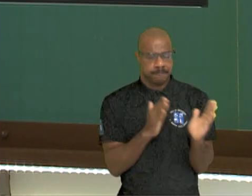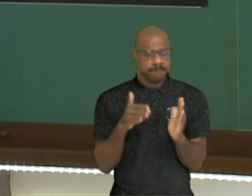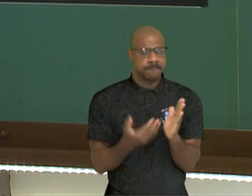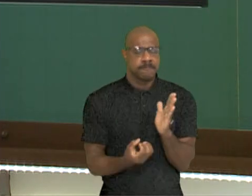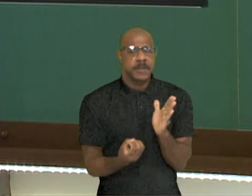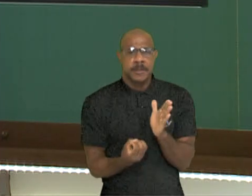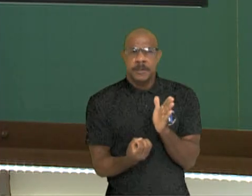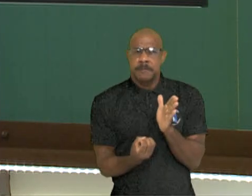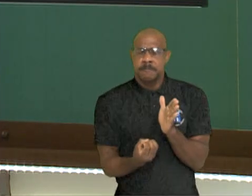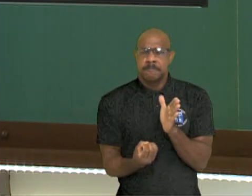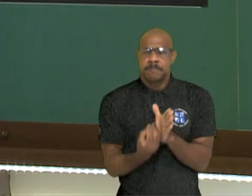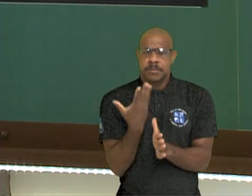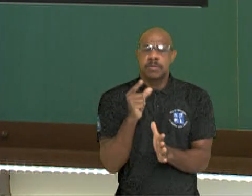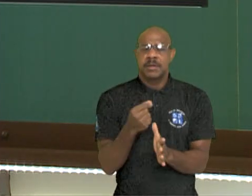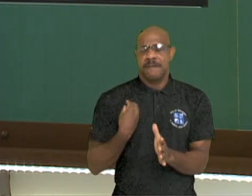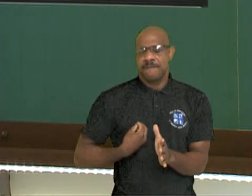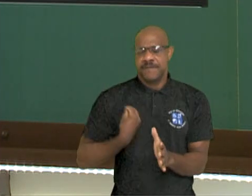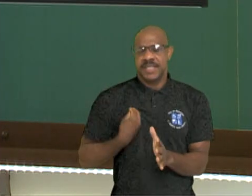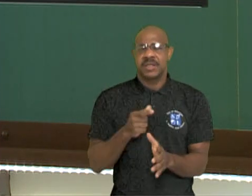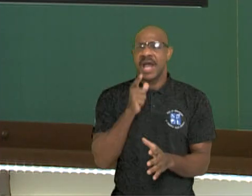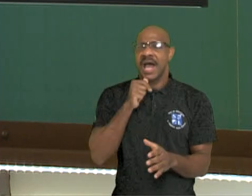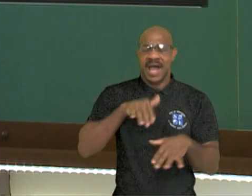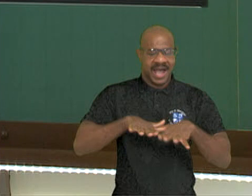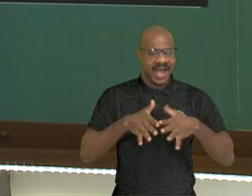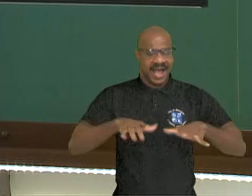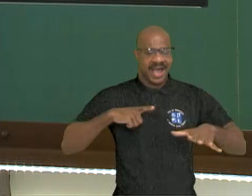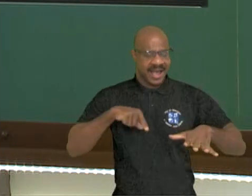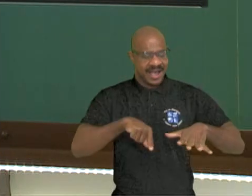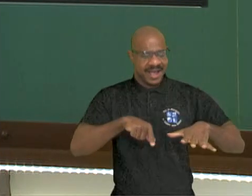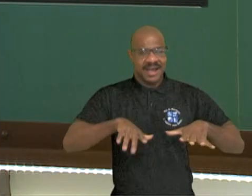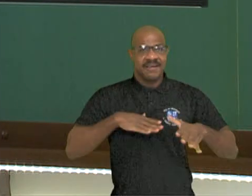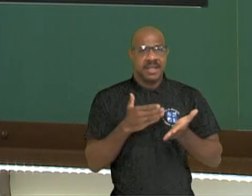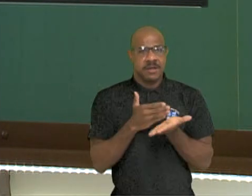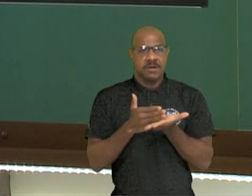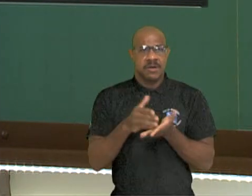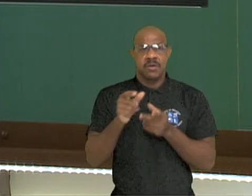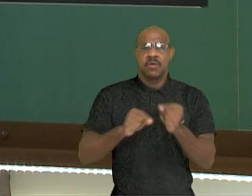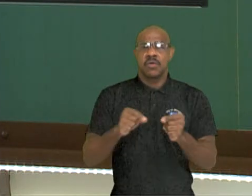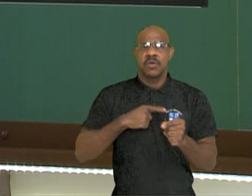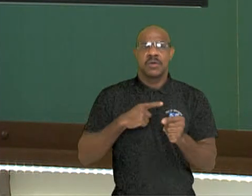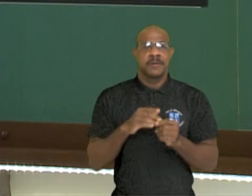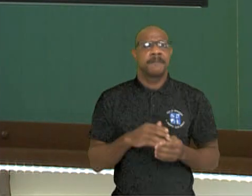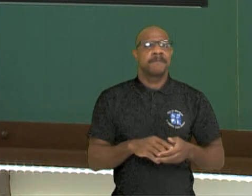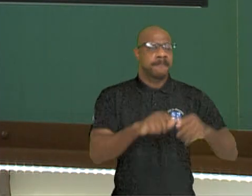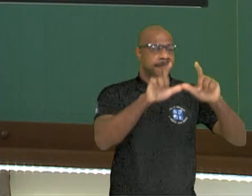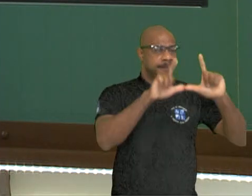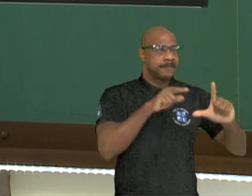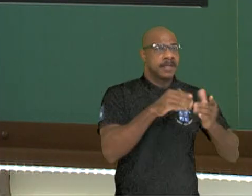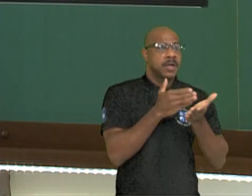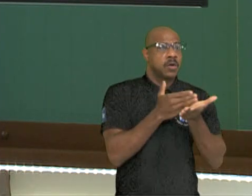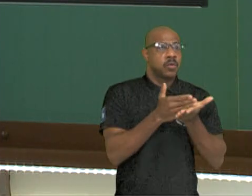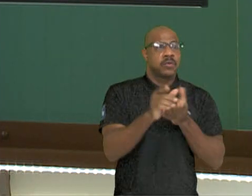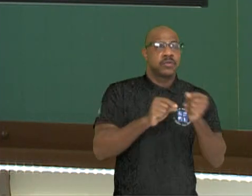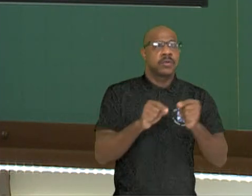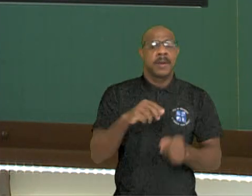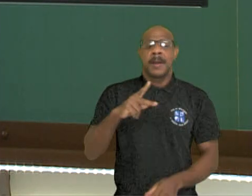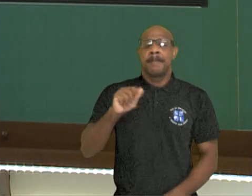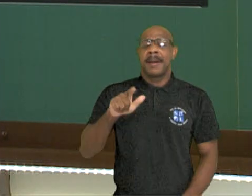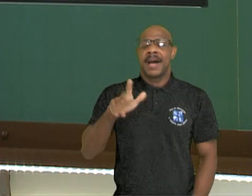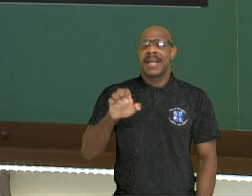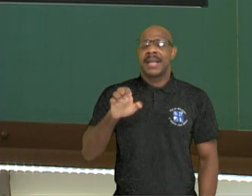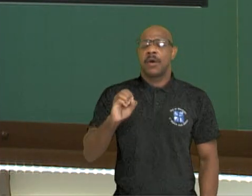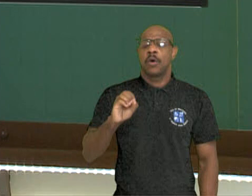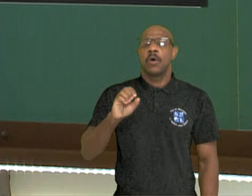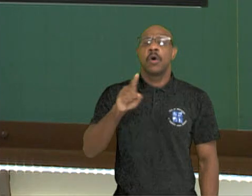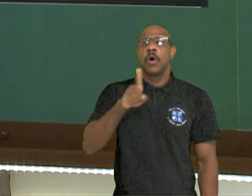são aquáticas, né? Aí a gente vai ter o início da era paleozoica. A era paleozoica quer dizer